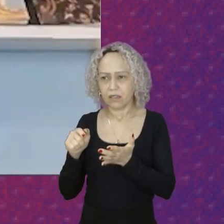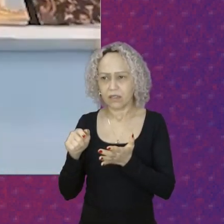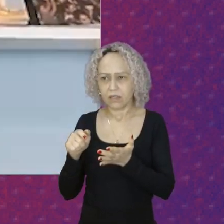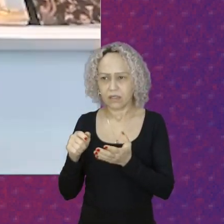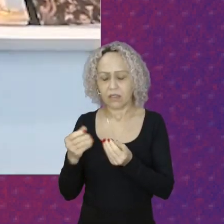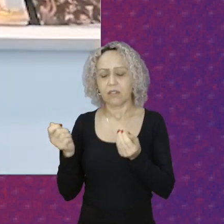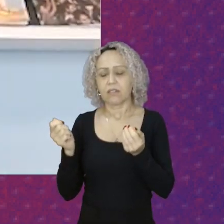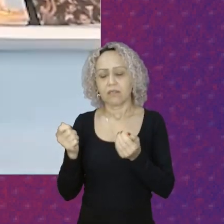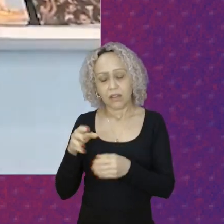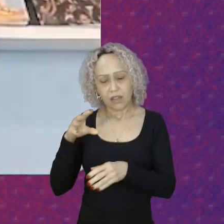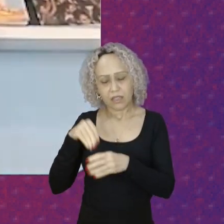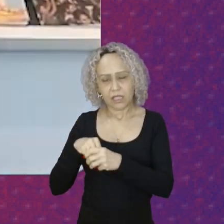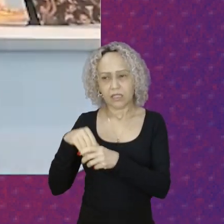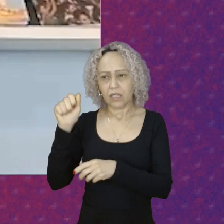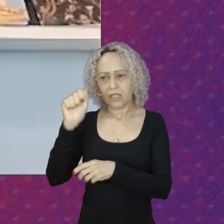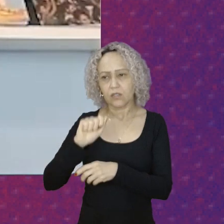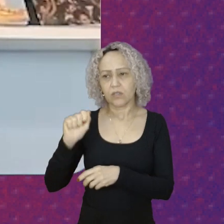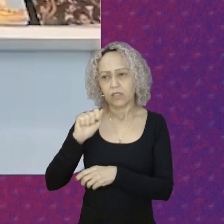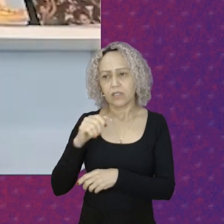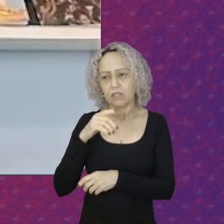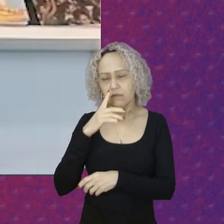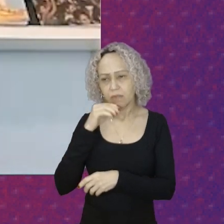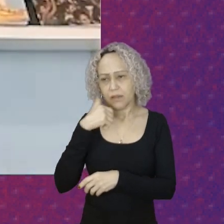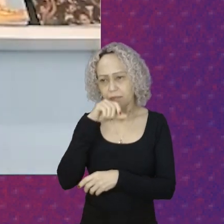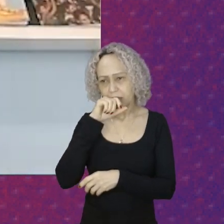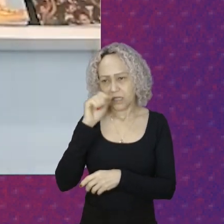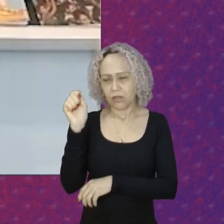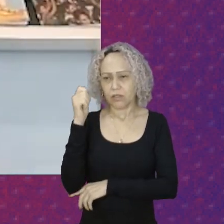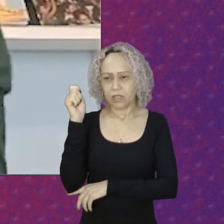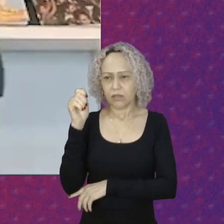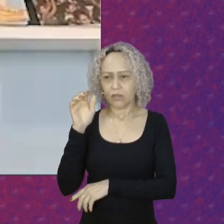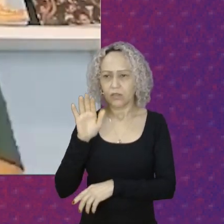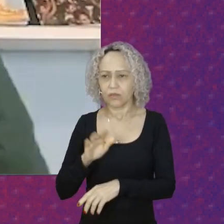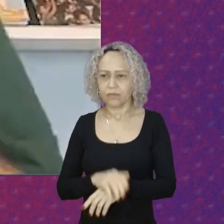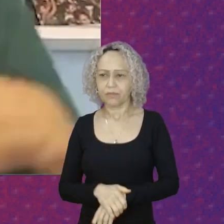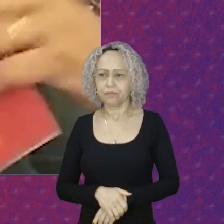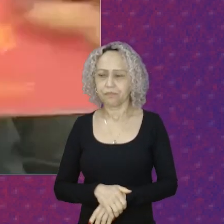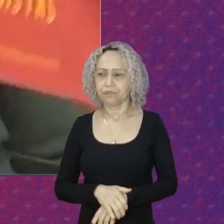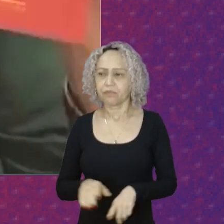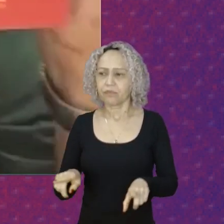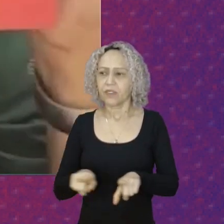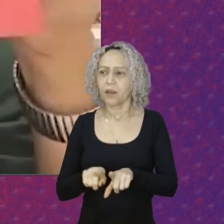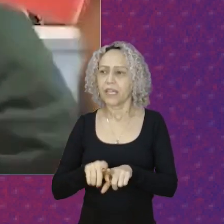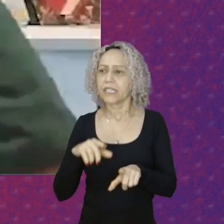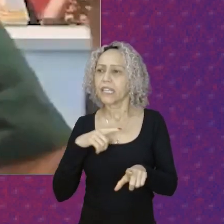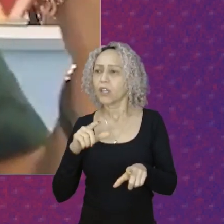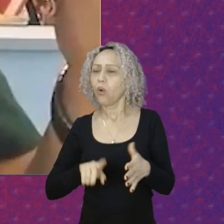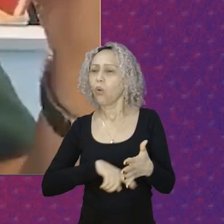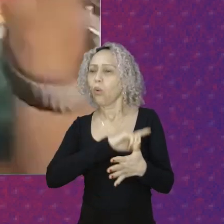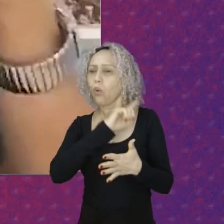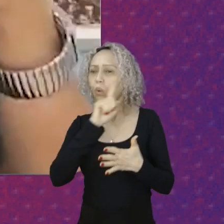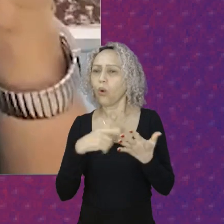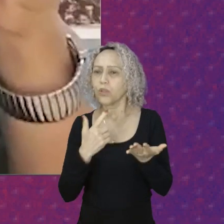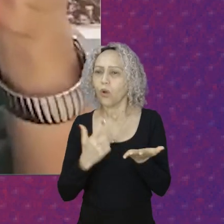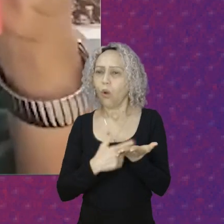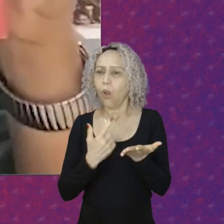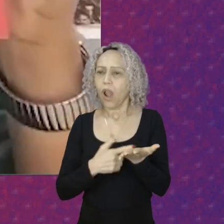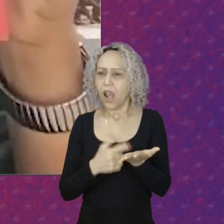também, ele é maravilhoso. E para finalizar a nossa coleção de livros, ó, sejamos